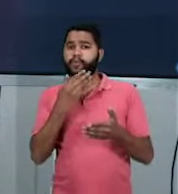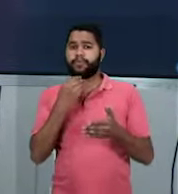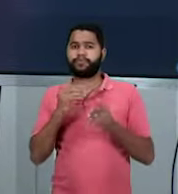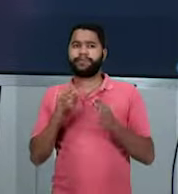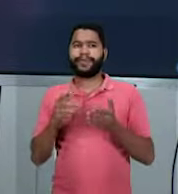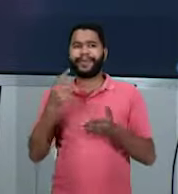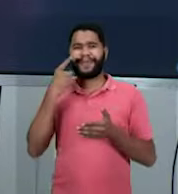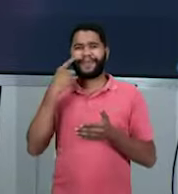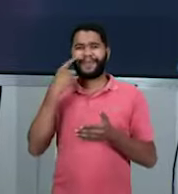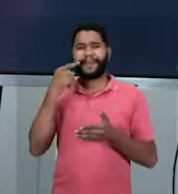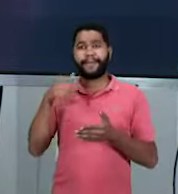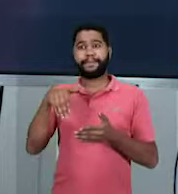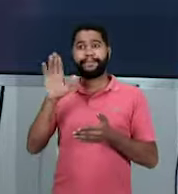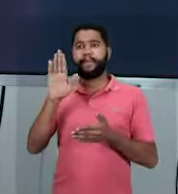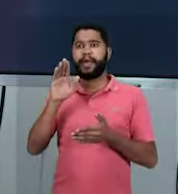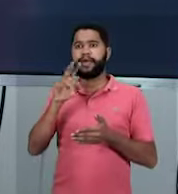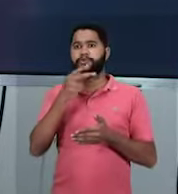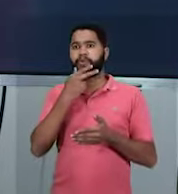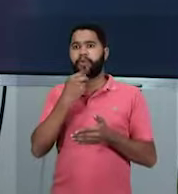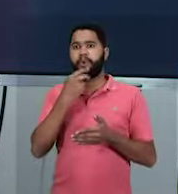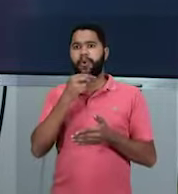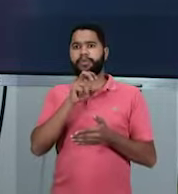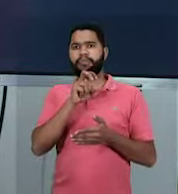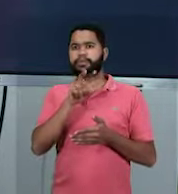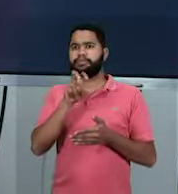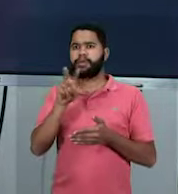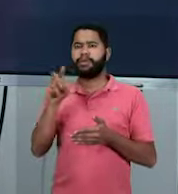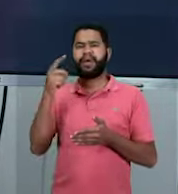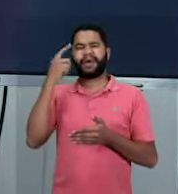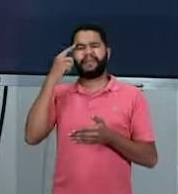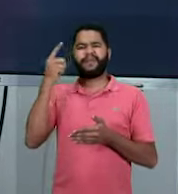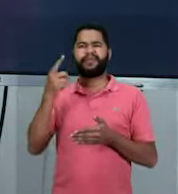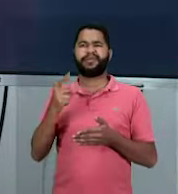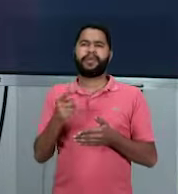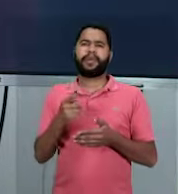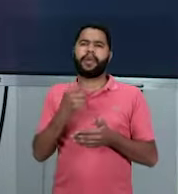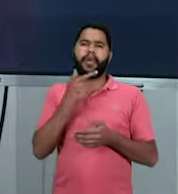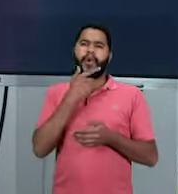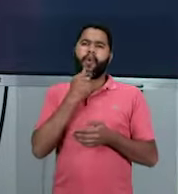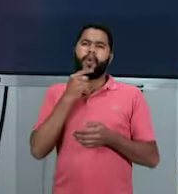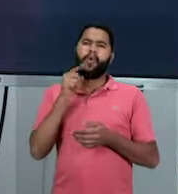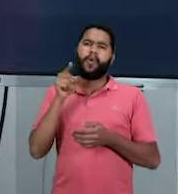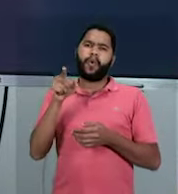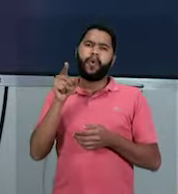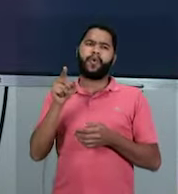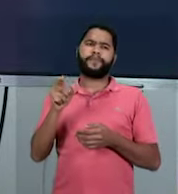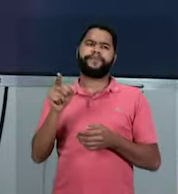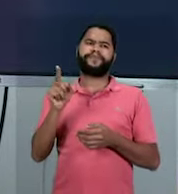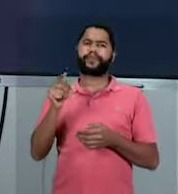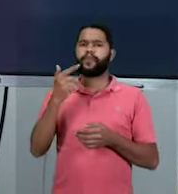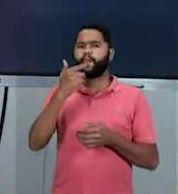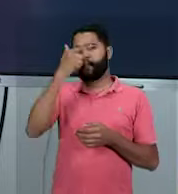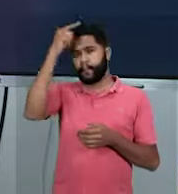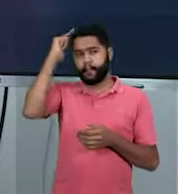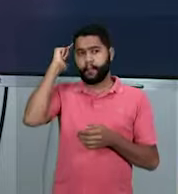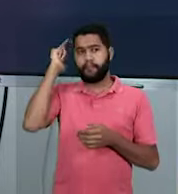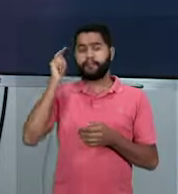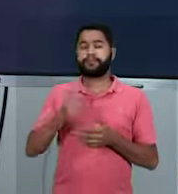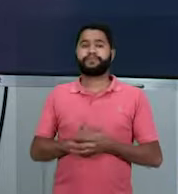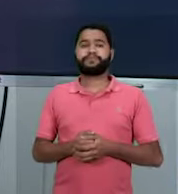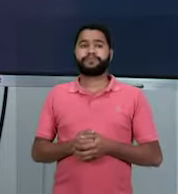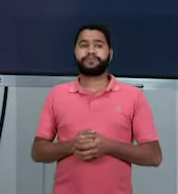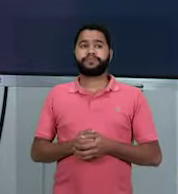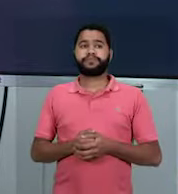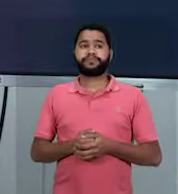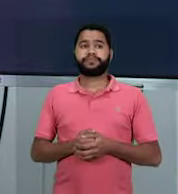calvície mais em homens. Então, muita gente acha, não, só porque é homem, ele vai ser calvo. Então,